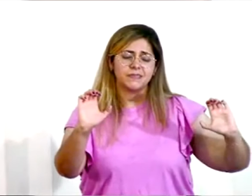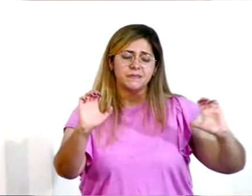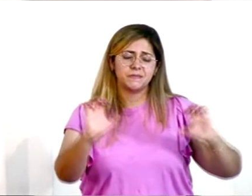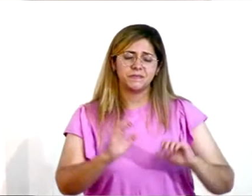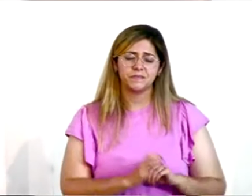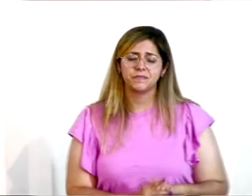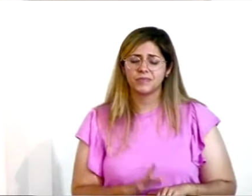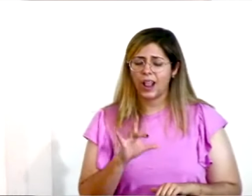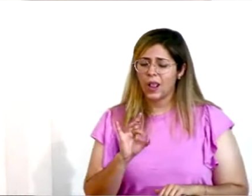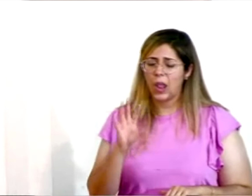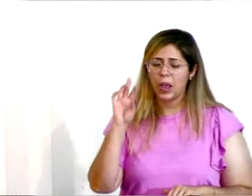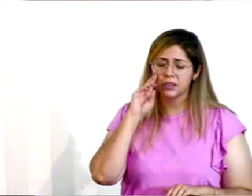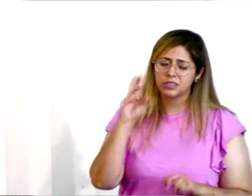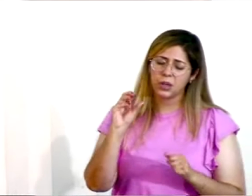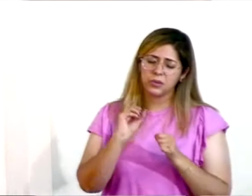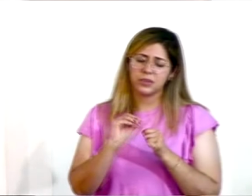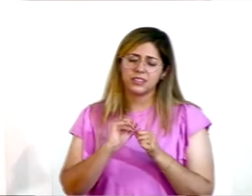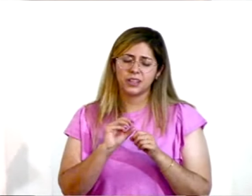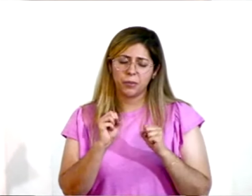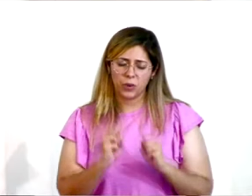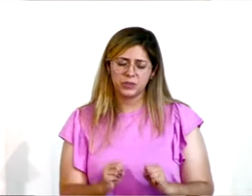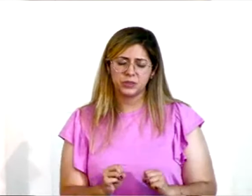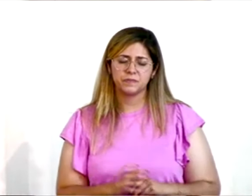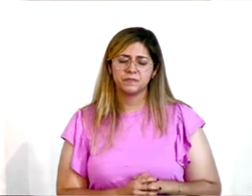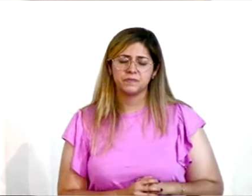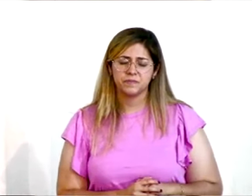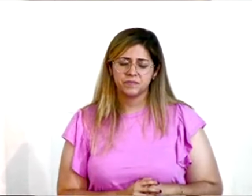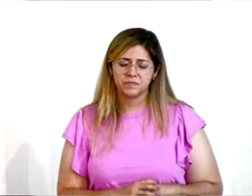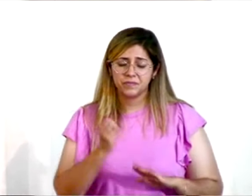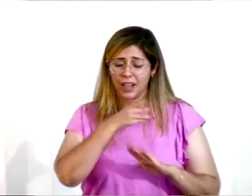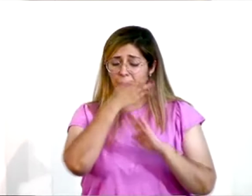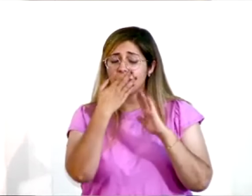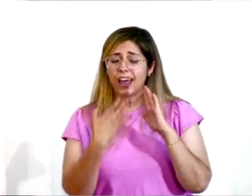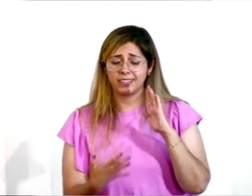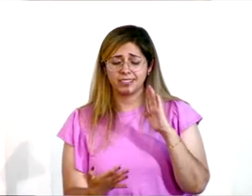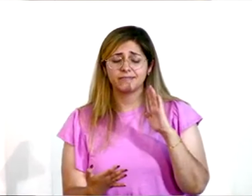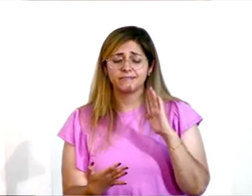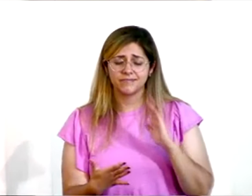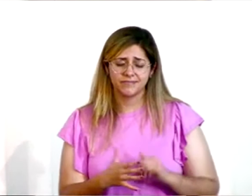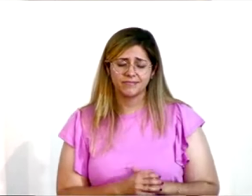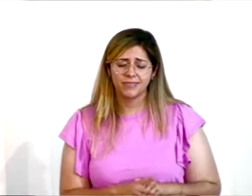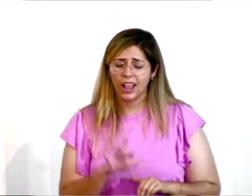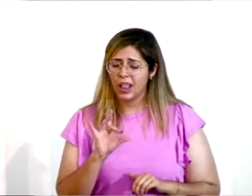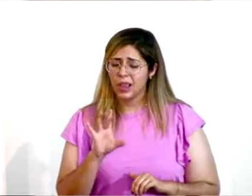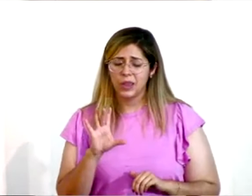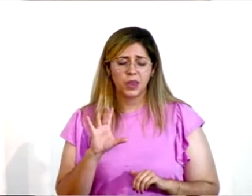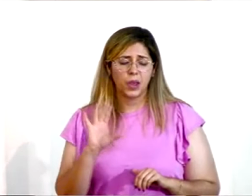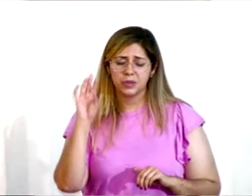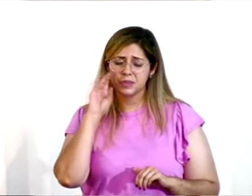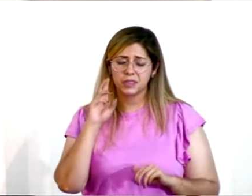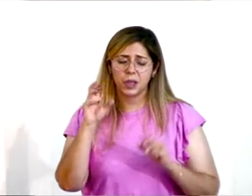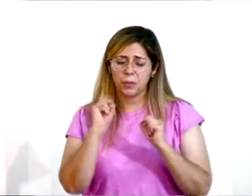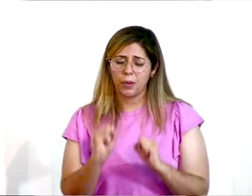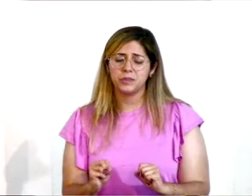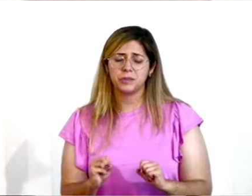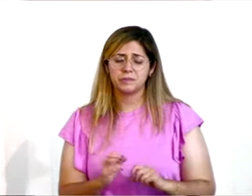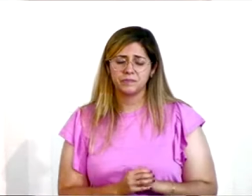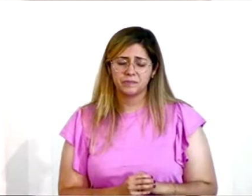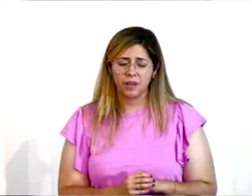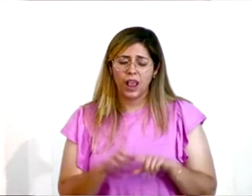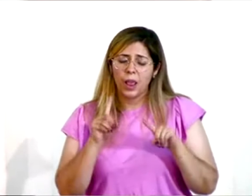Só o Senhor pode fazer isso. É um milagre mesmo. Só o Senhor pode fazer estes milagres. Mas é a